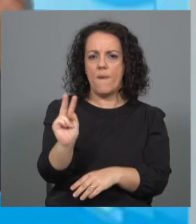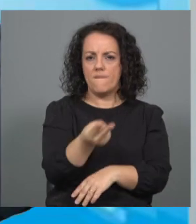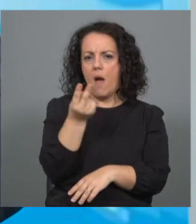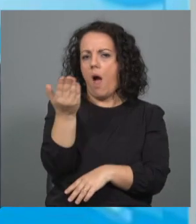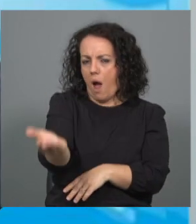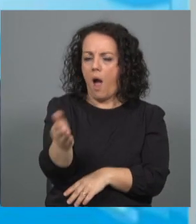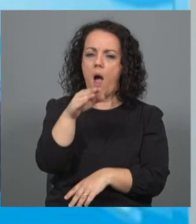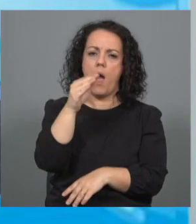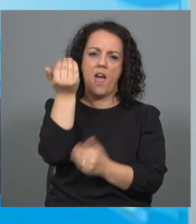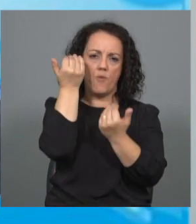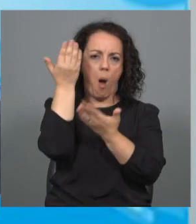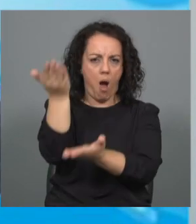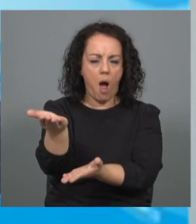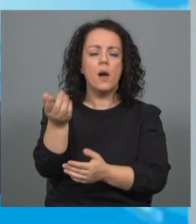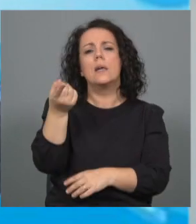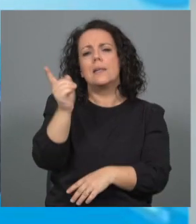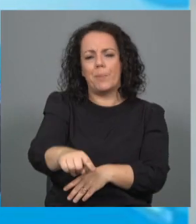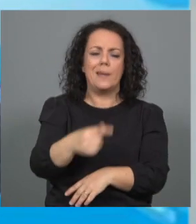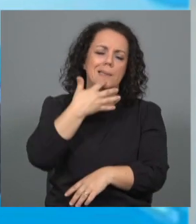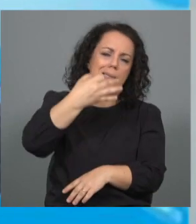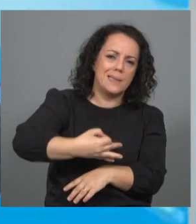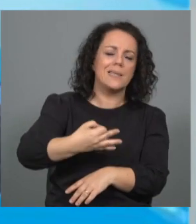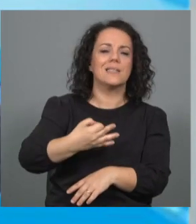com certeza também continuar a insistir